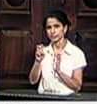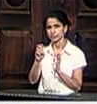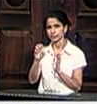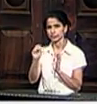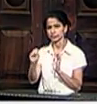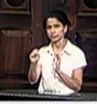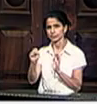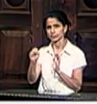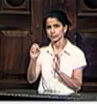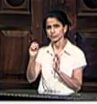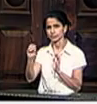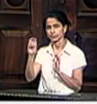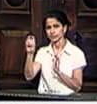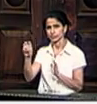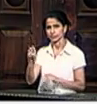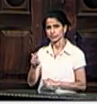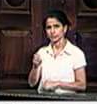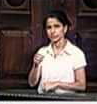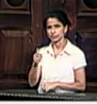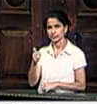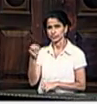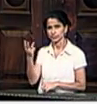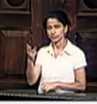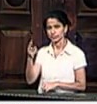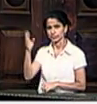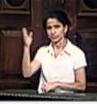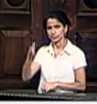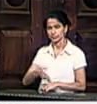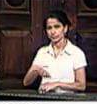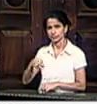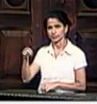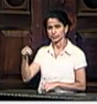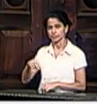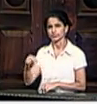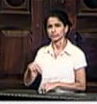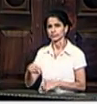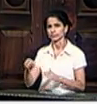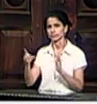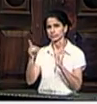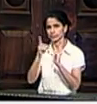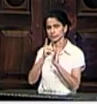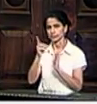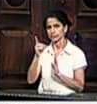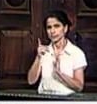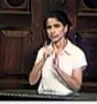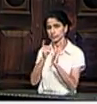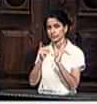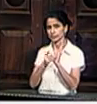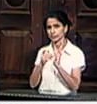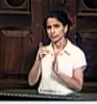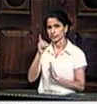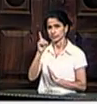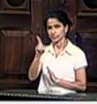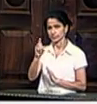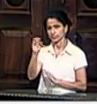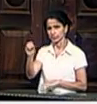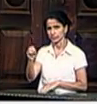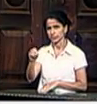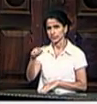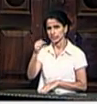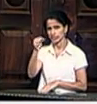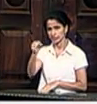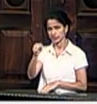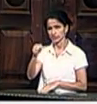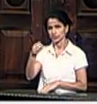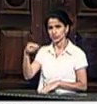45.805, de 3 de novembro, mas publicado no Diário Oficial de 7 de